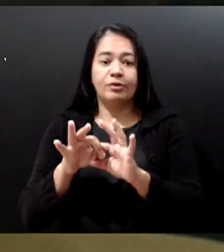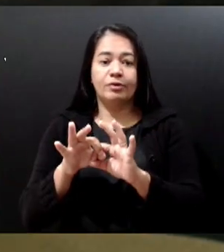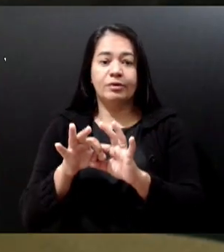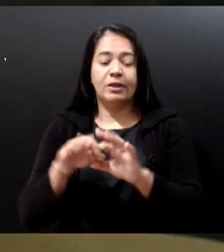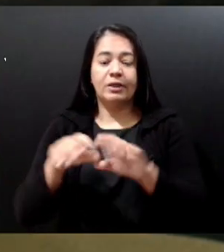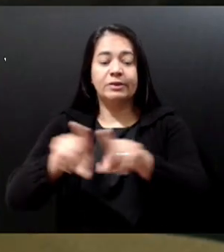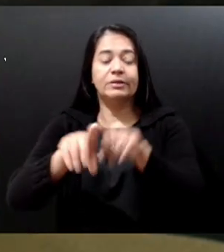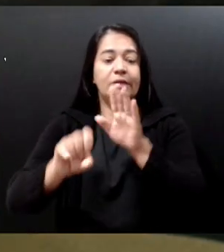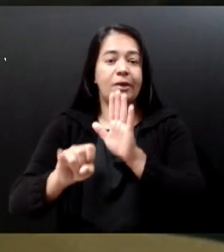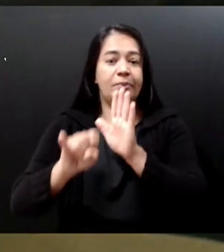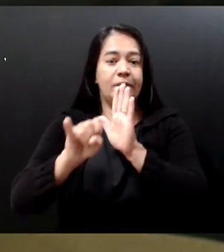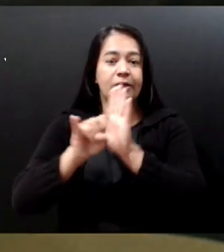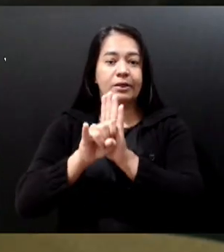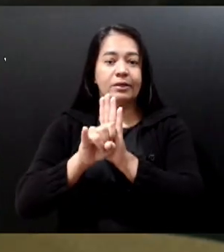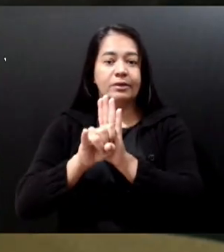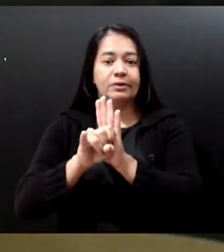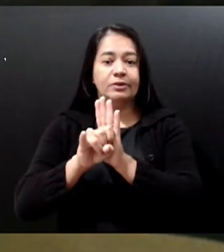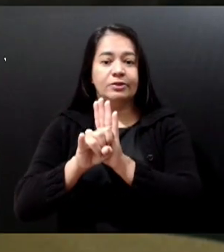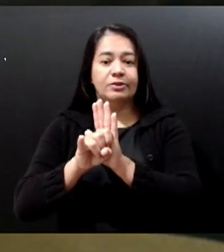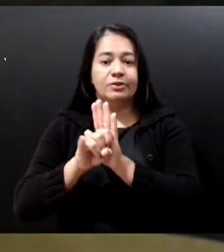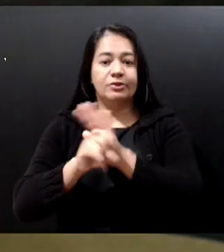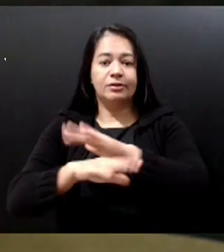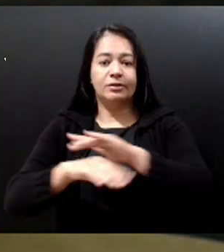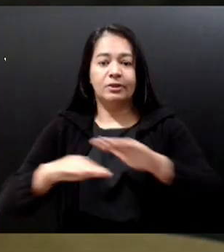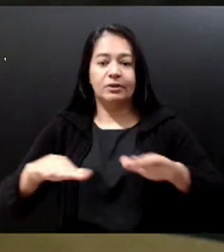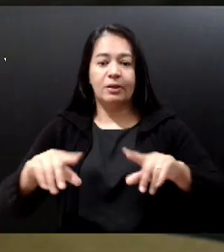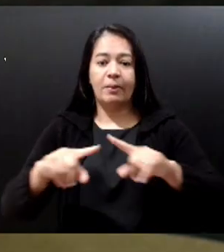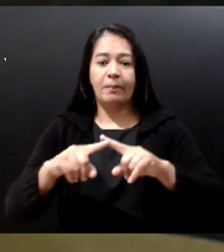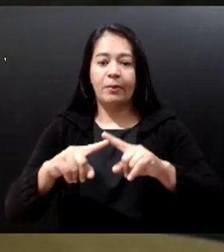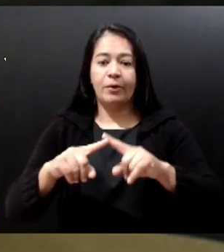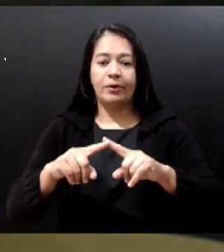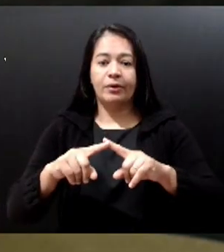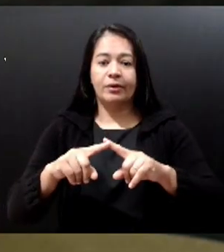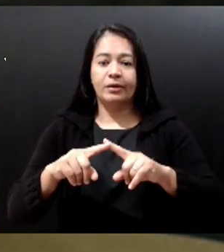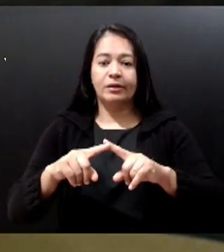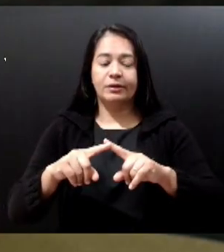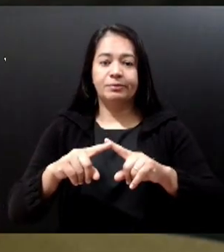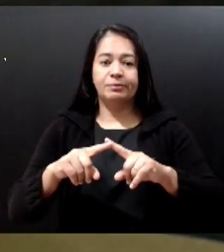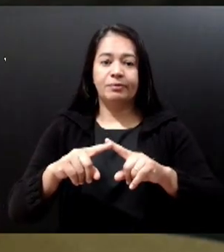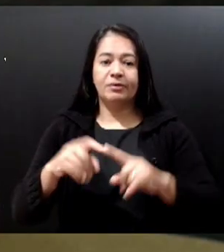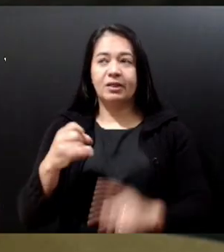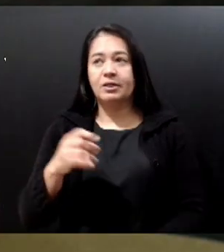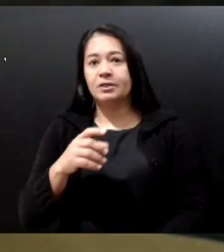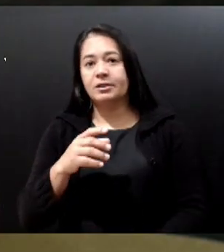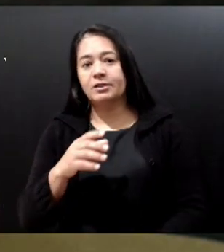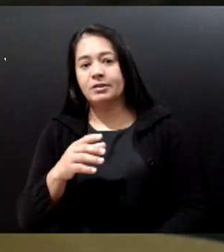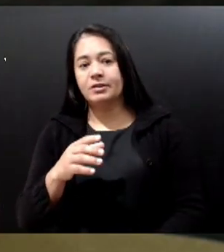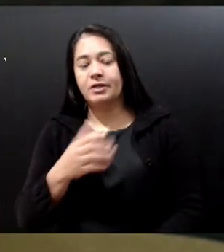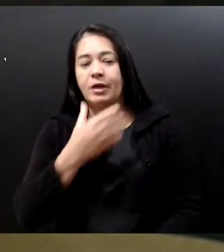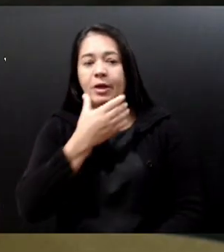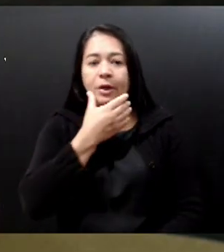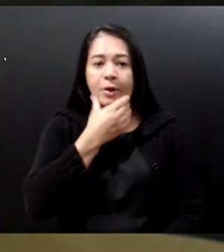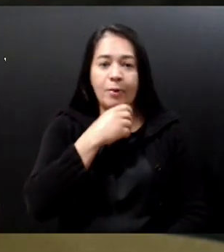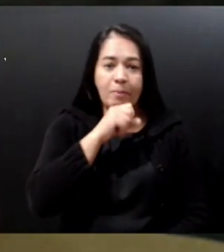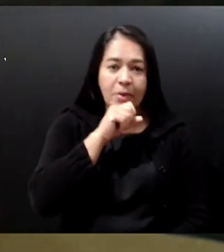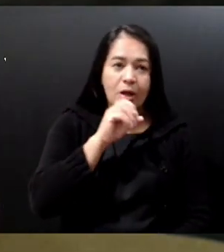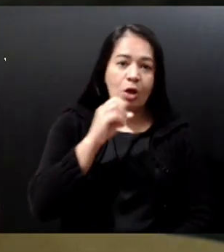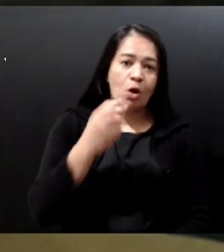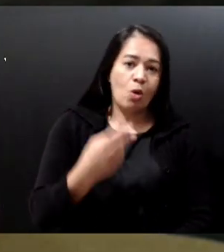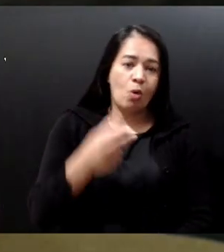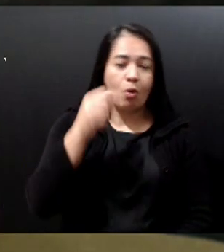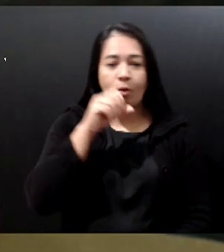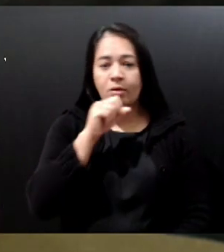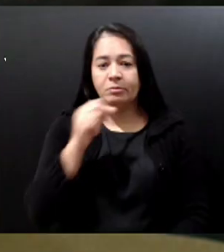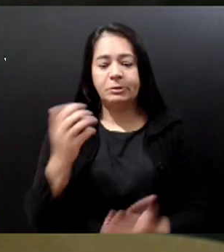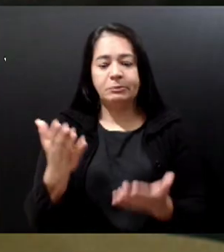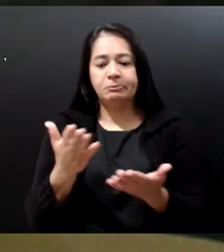quando ela não tem mais o pai ou a mãe, reconhecidos, né, então, a criança ela vai morar